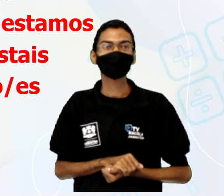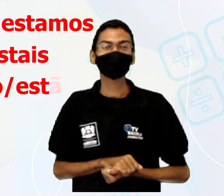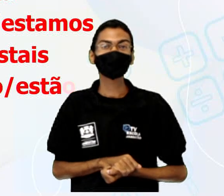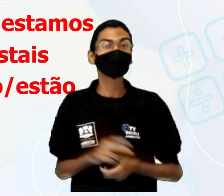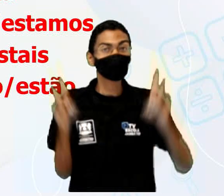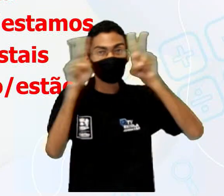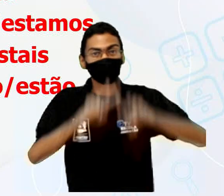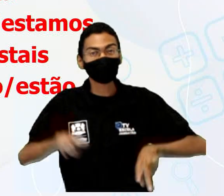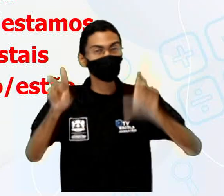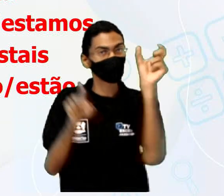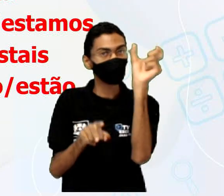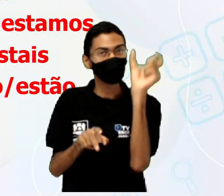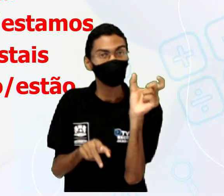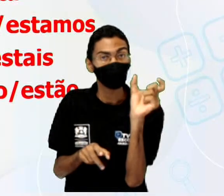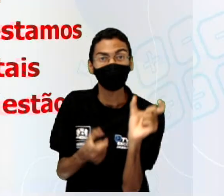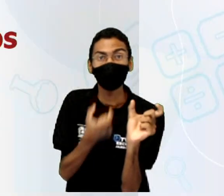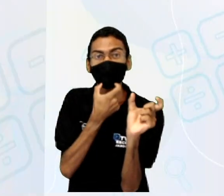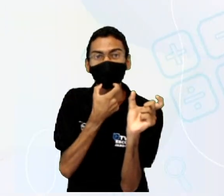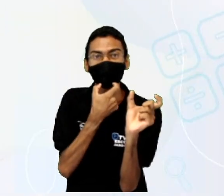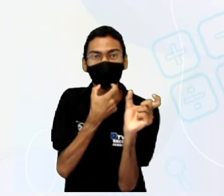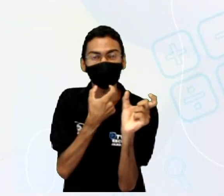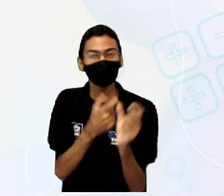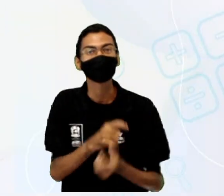gente observa que,